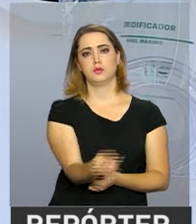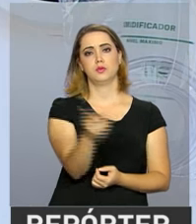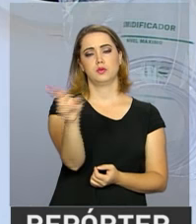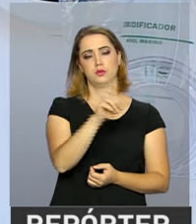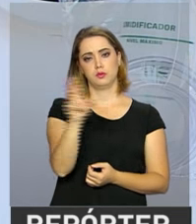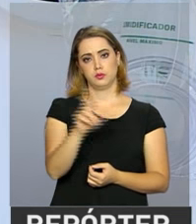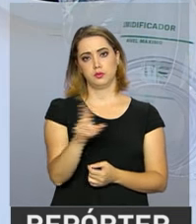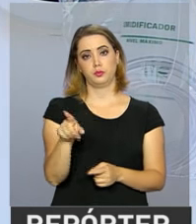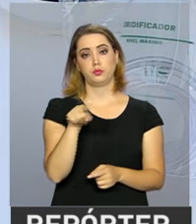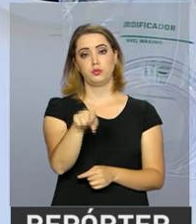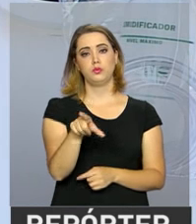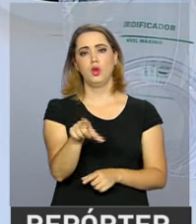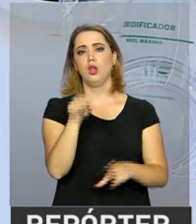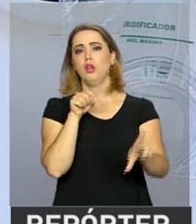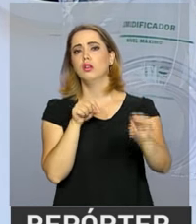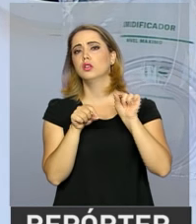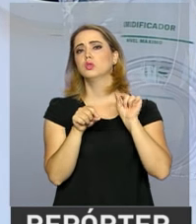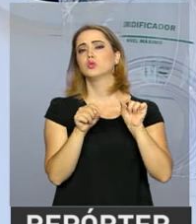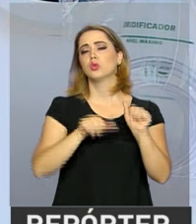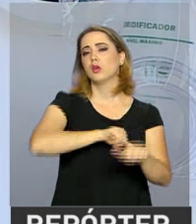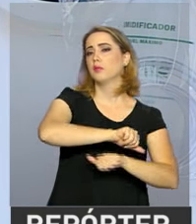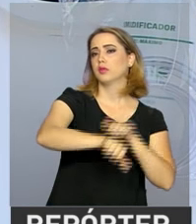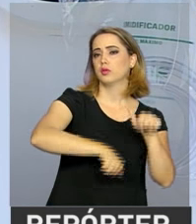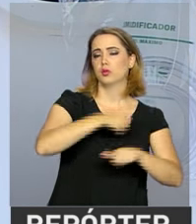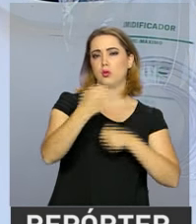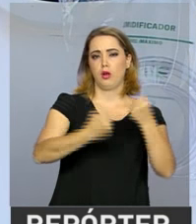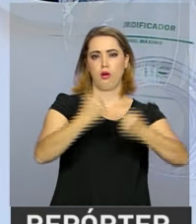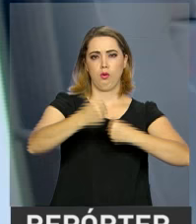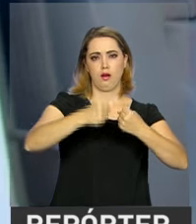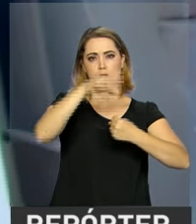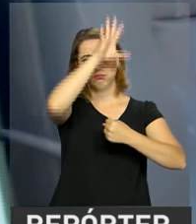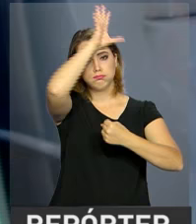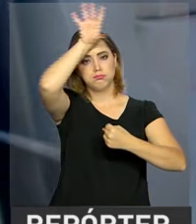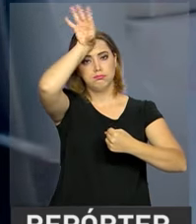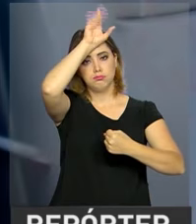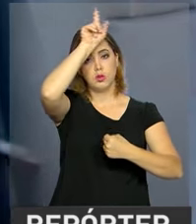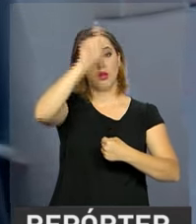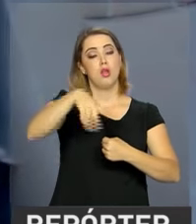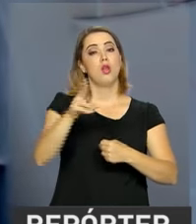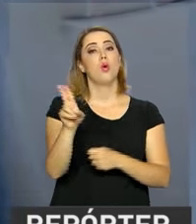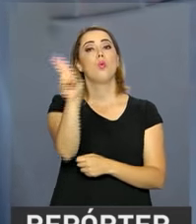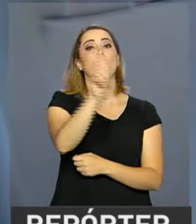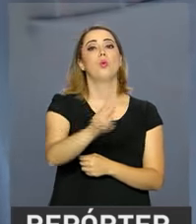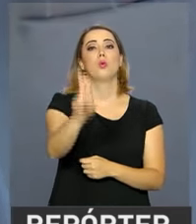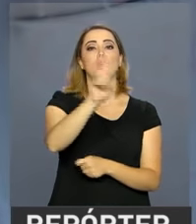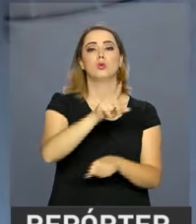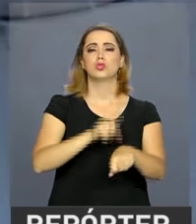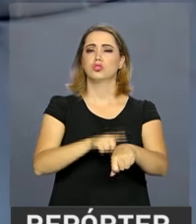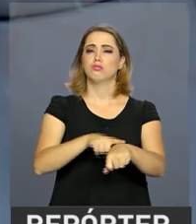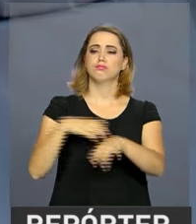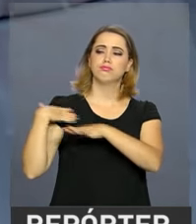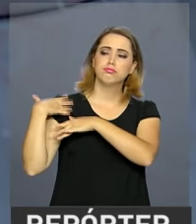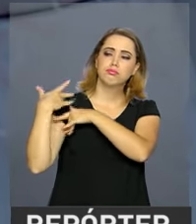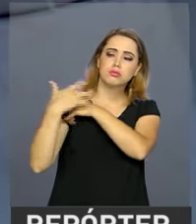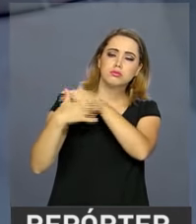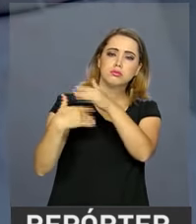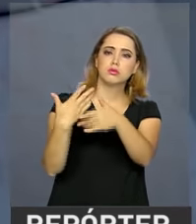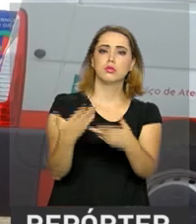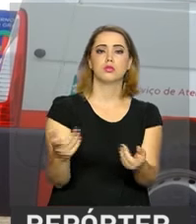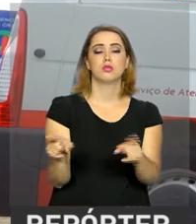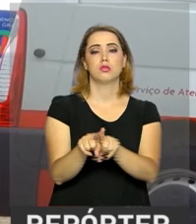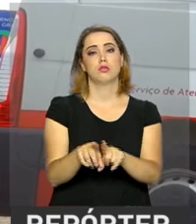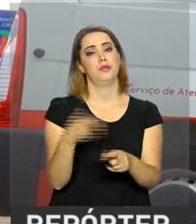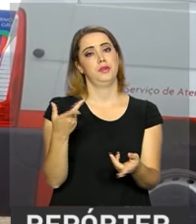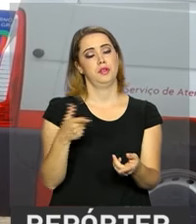reais. O critério para a troca de veículos é o tempo de uso. Estão sendo trocadas ambulâncias que circularam sem